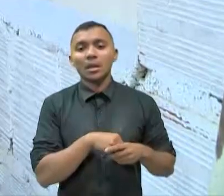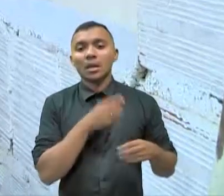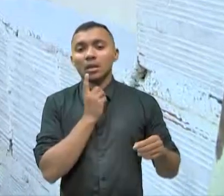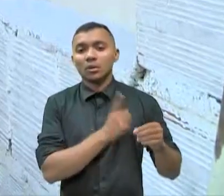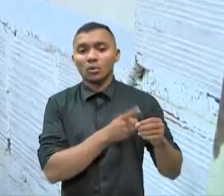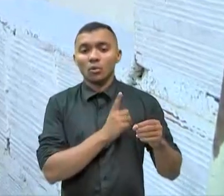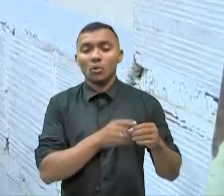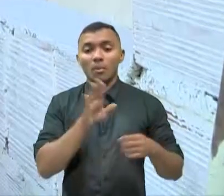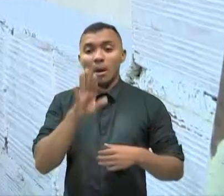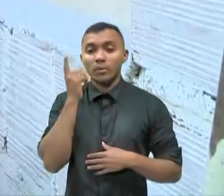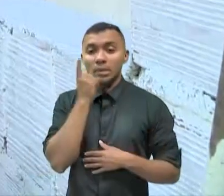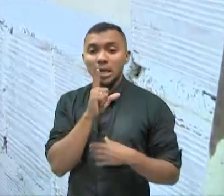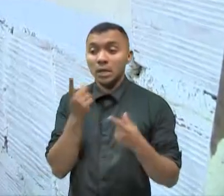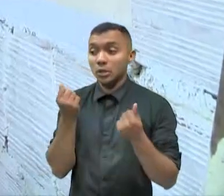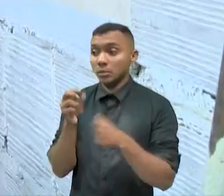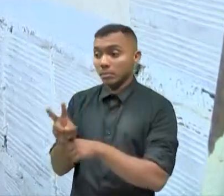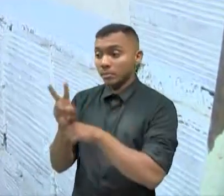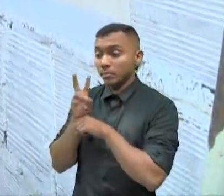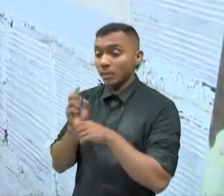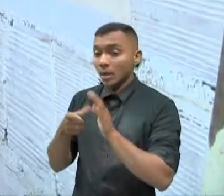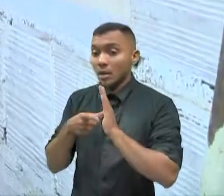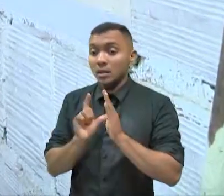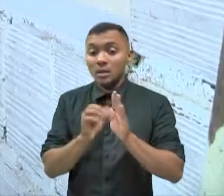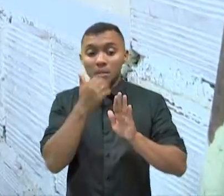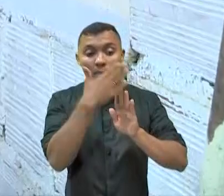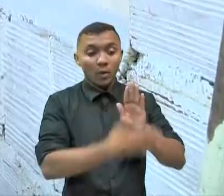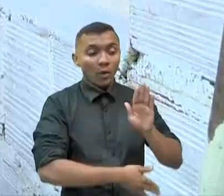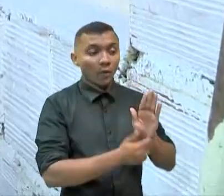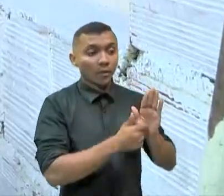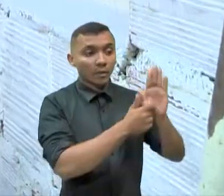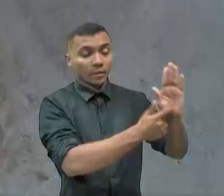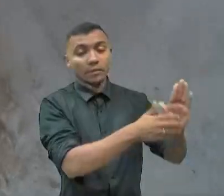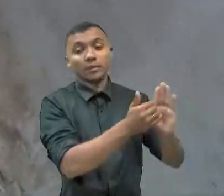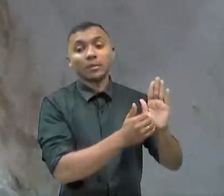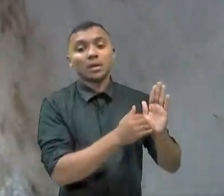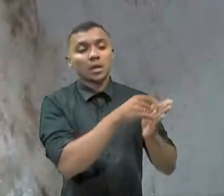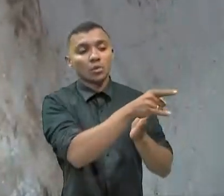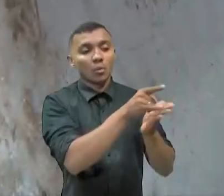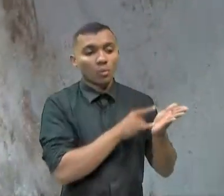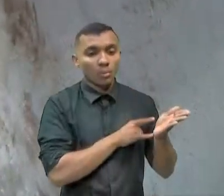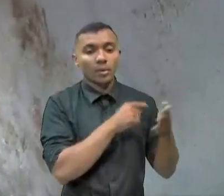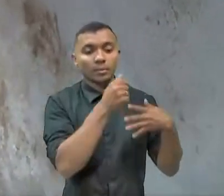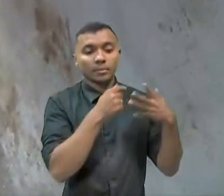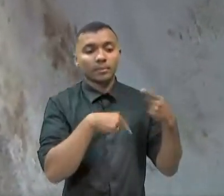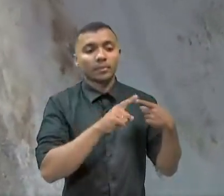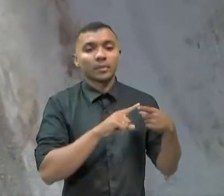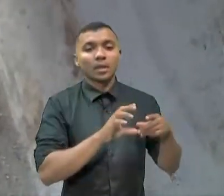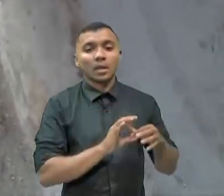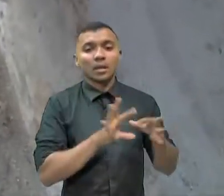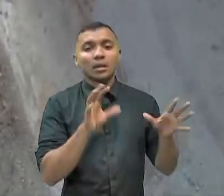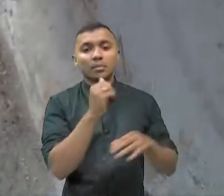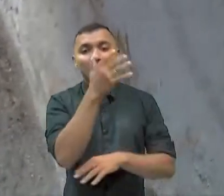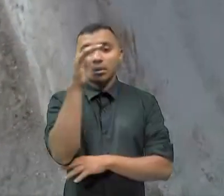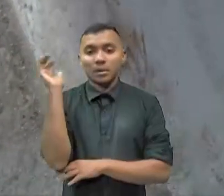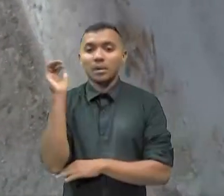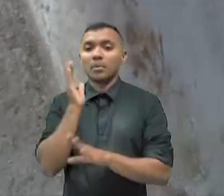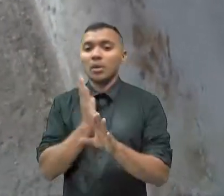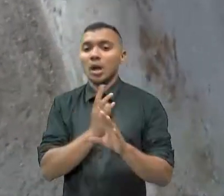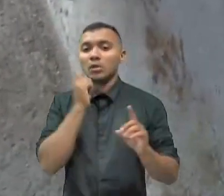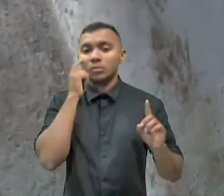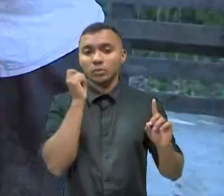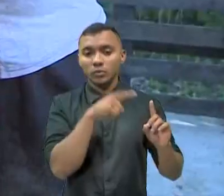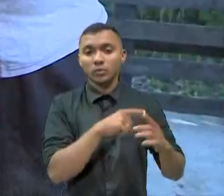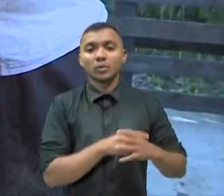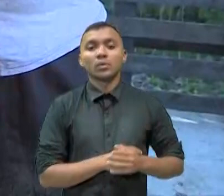obter o recurso, ele precisa apresentar ao banco, entre outros documentos, a licença ambiental por adesão e compromisso,